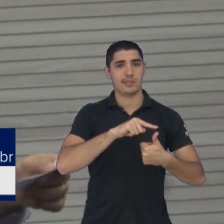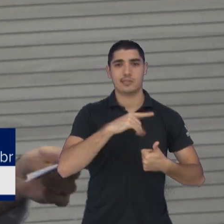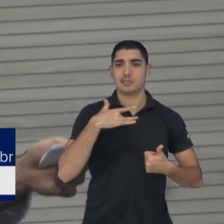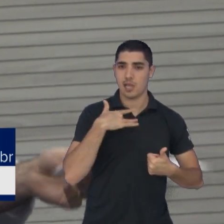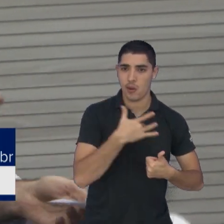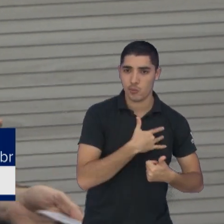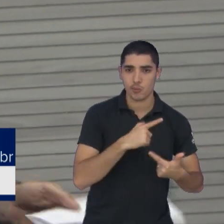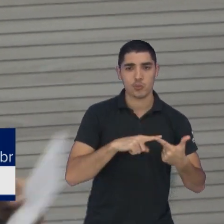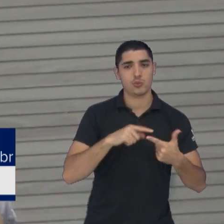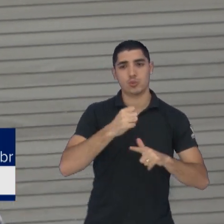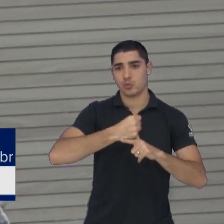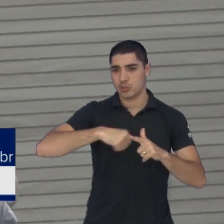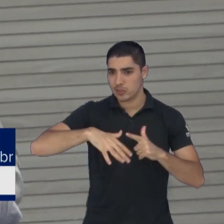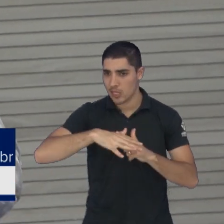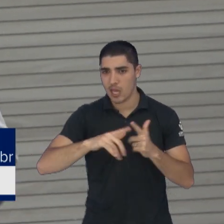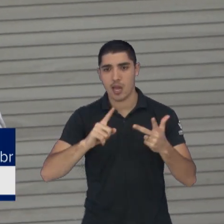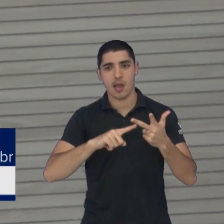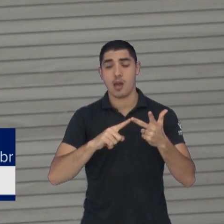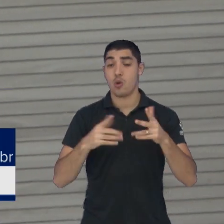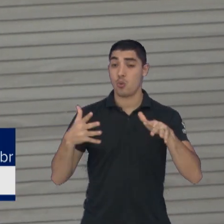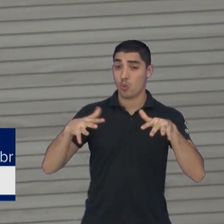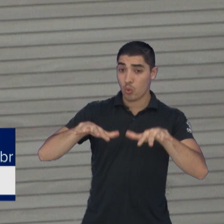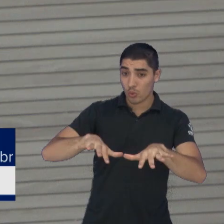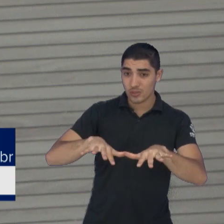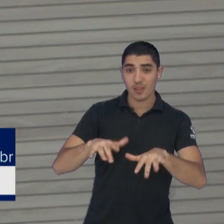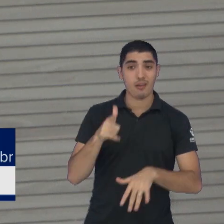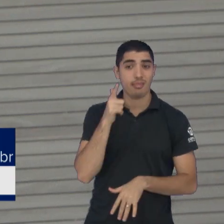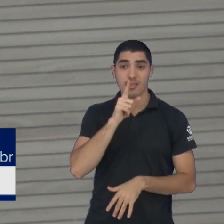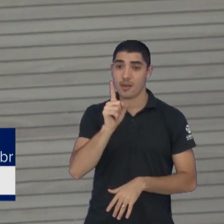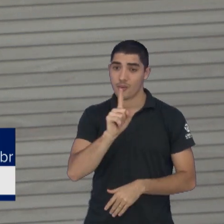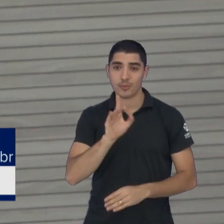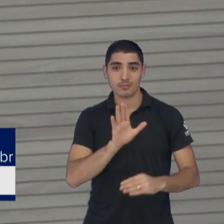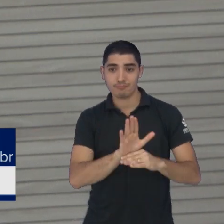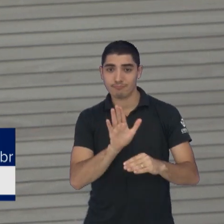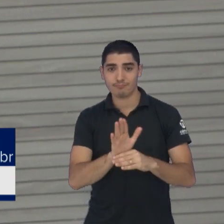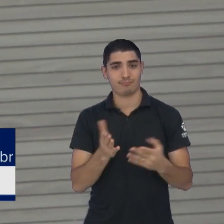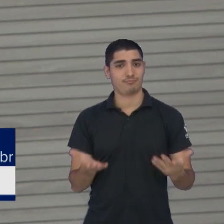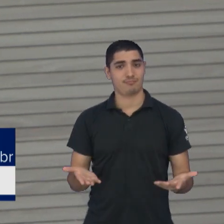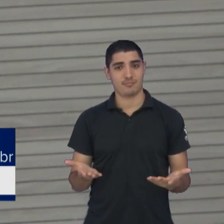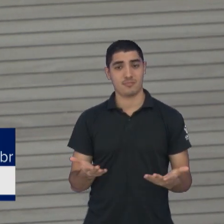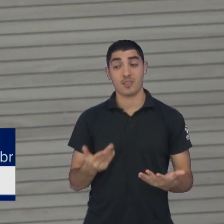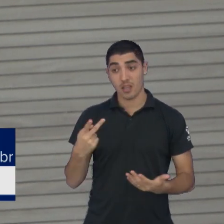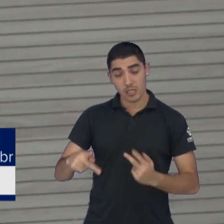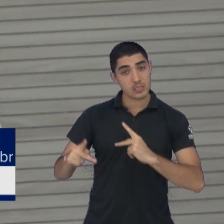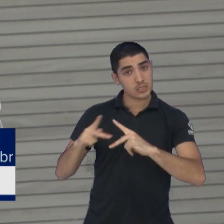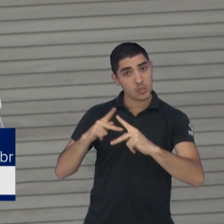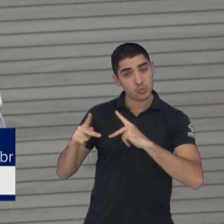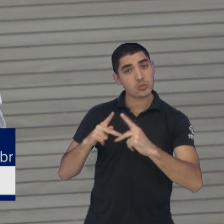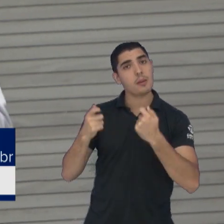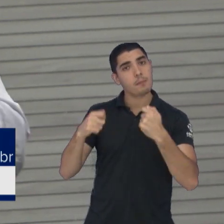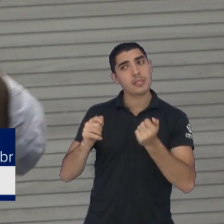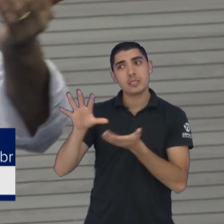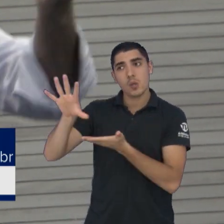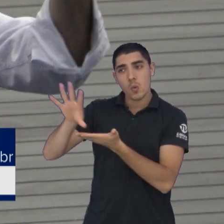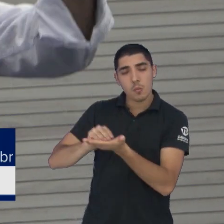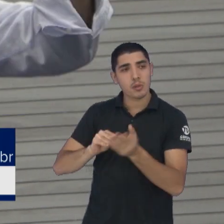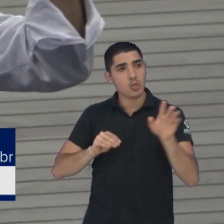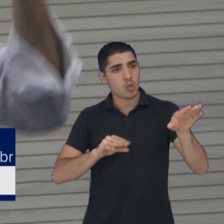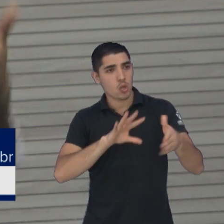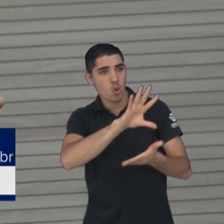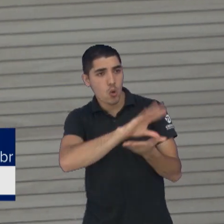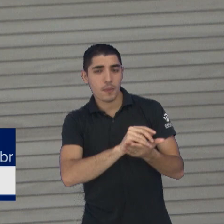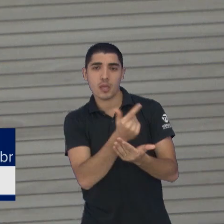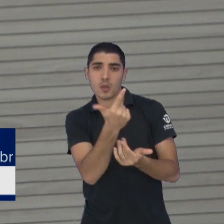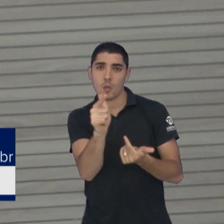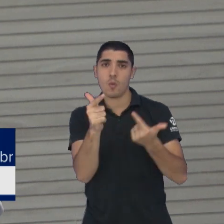da inclusão, que a gente não consegue fazer com que São José dos Campos imite outras cidades, né? Tragam